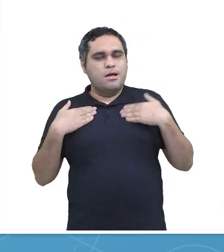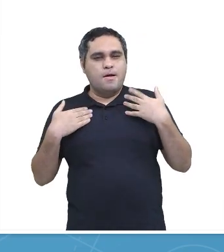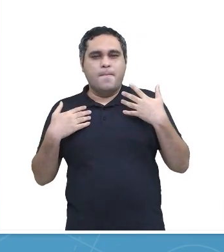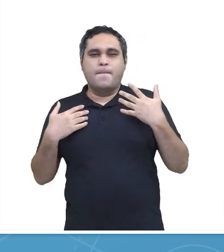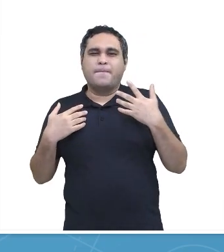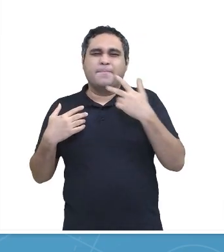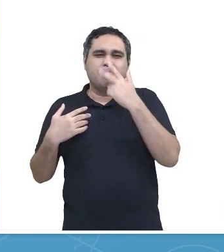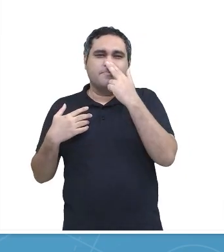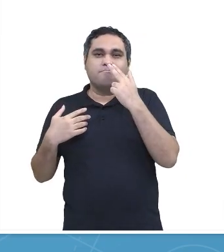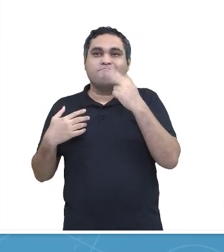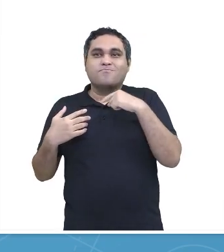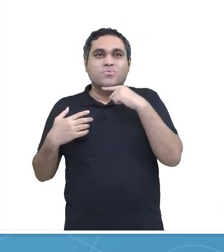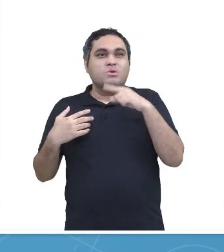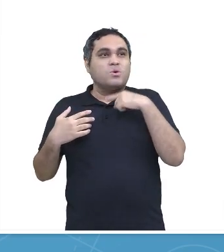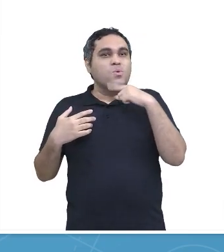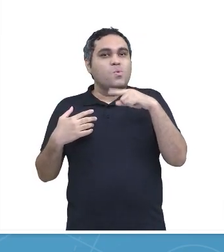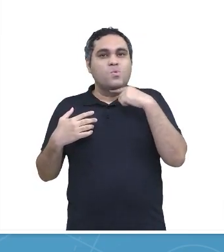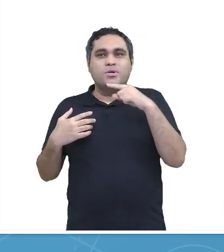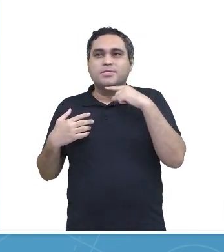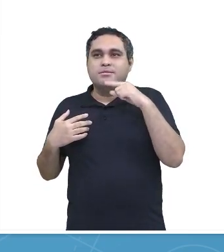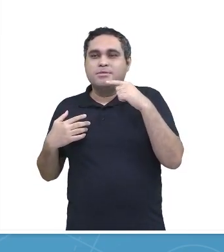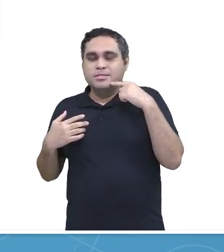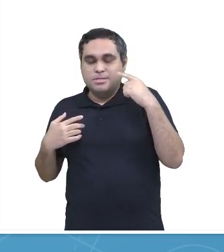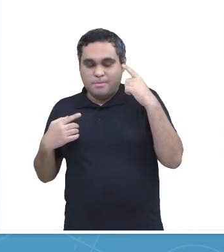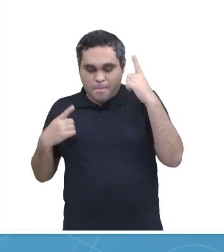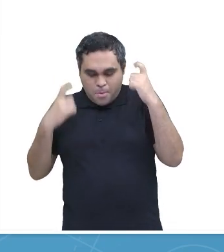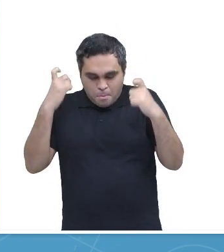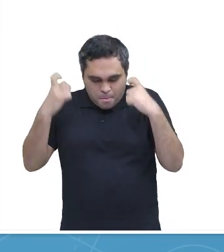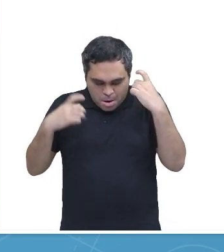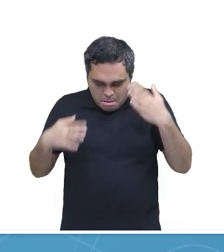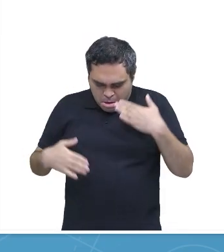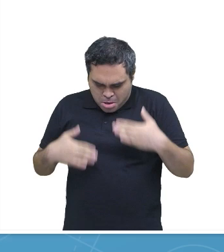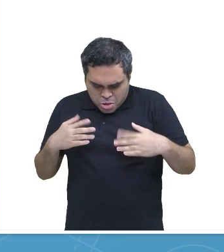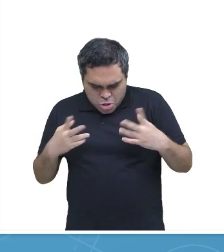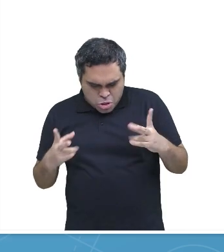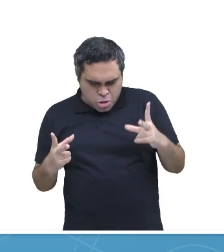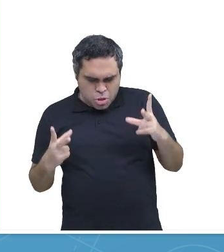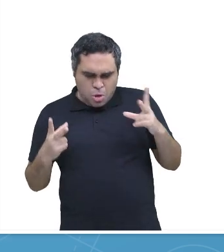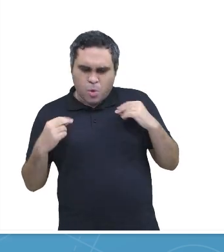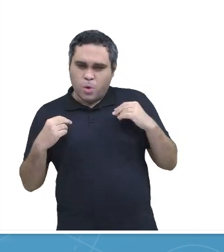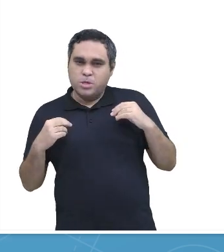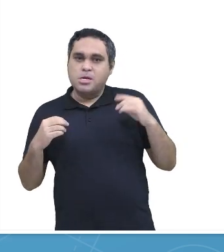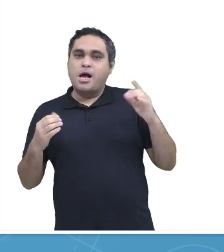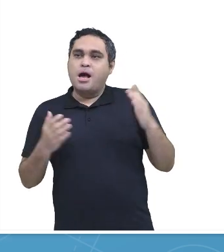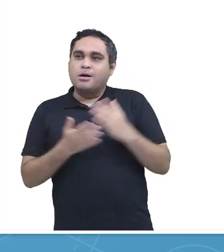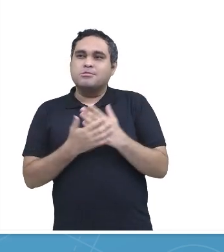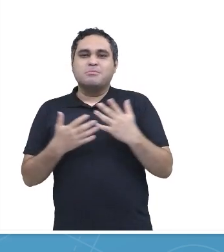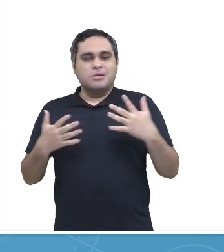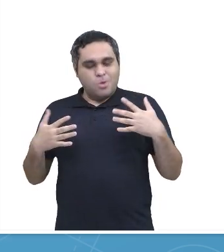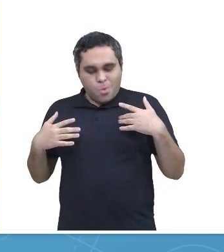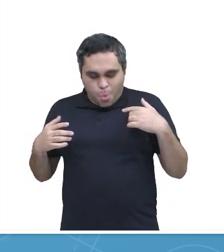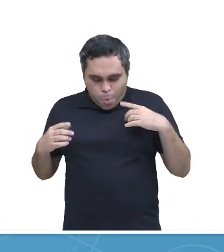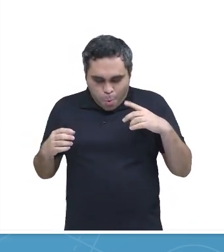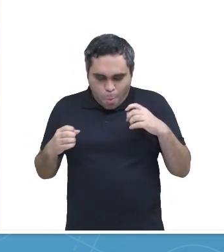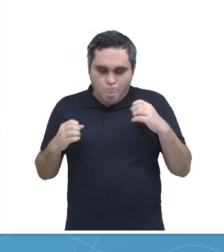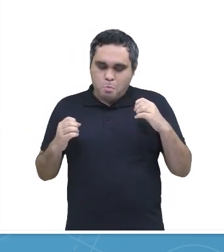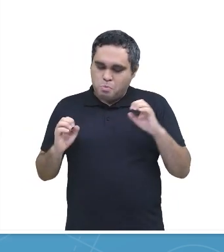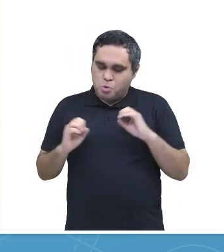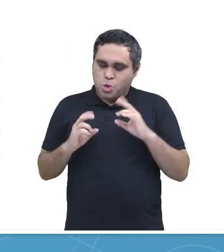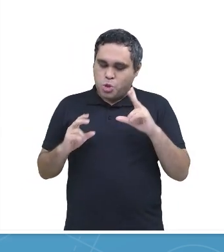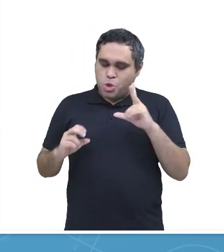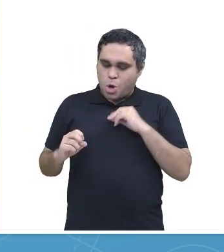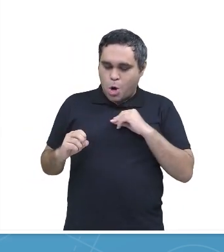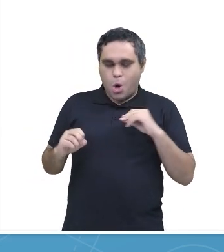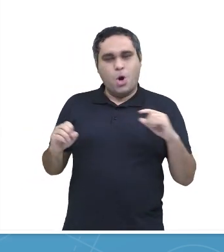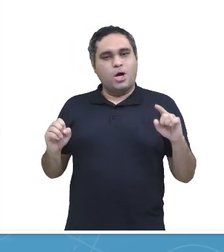de lidar com tantas mudanças, ao mesmo tempo empolgado, né? E a necessidade crescente de